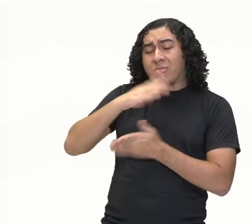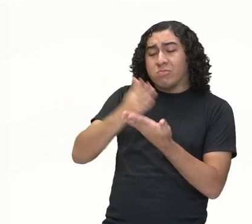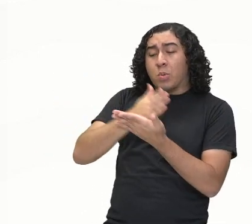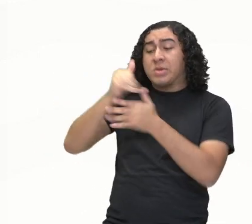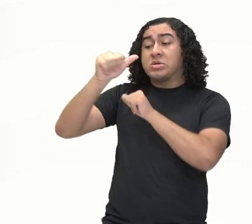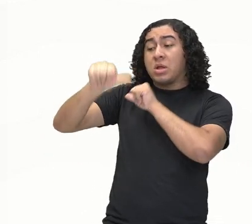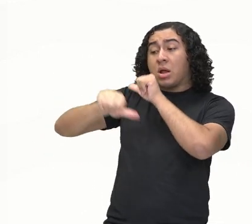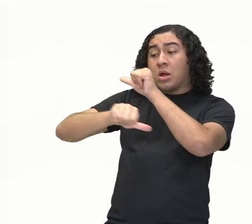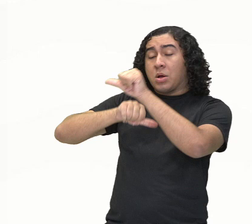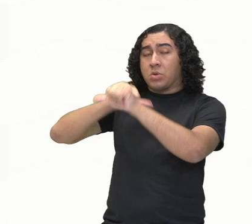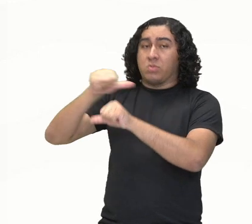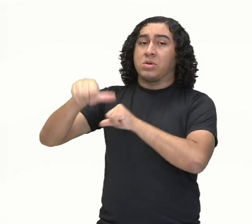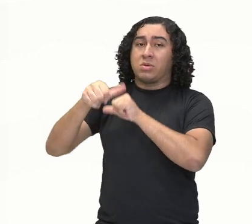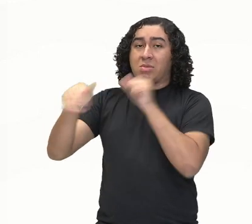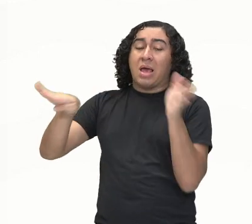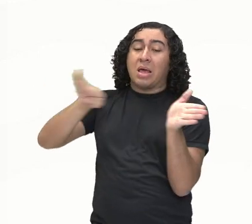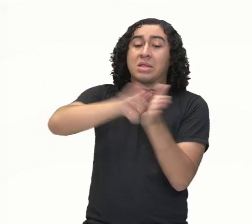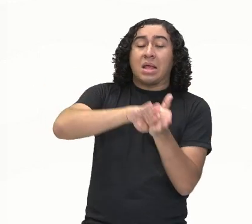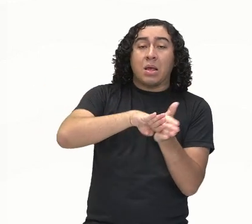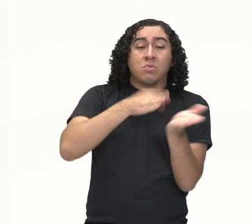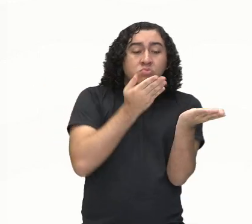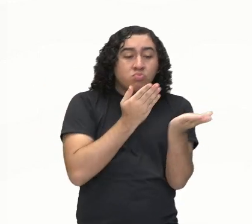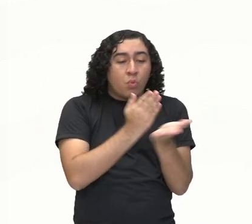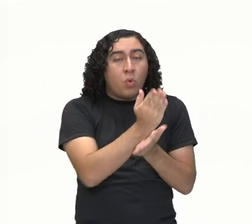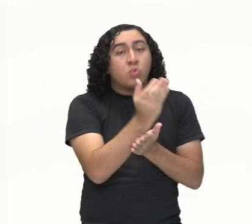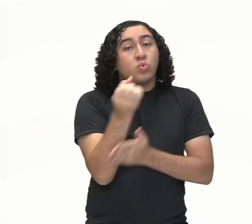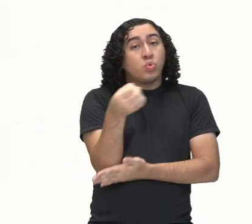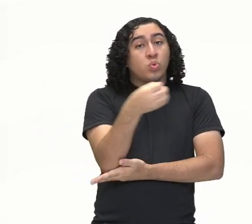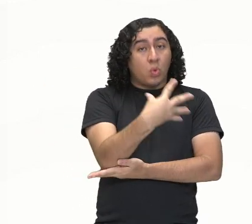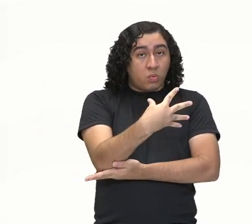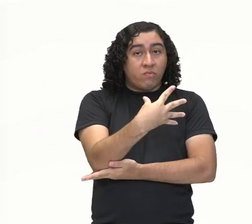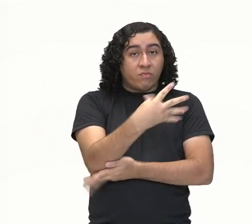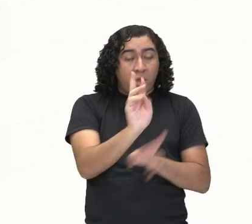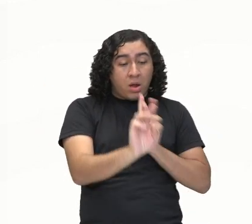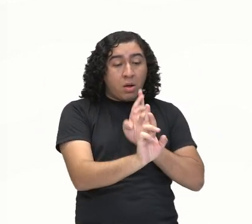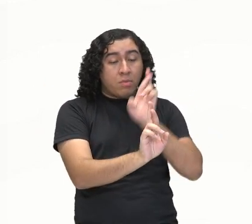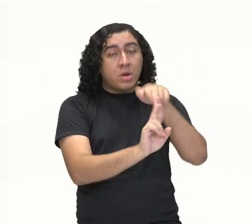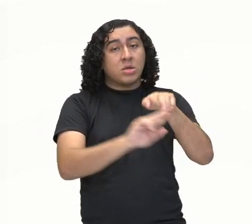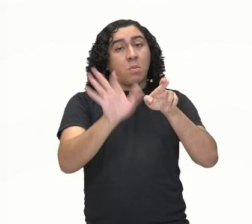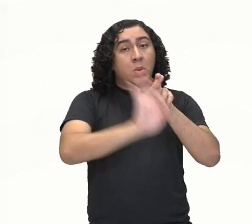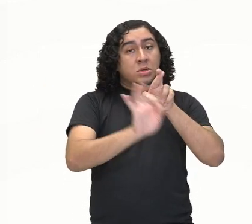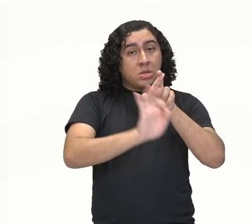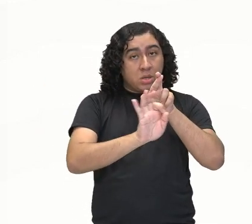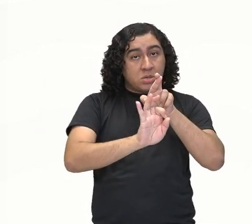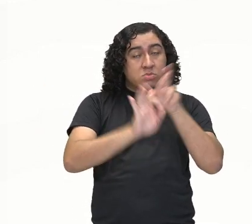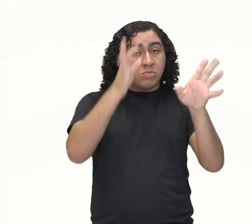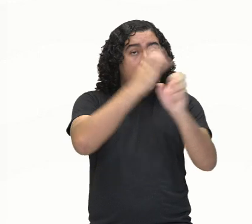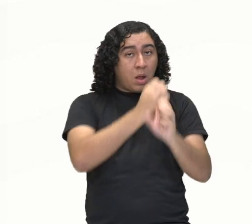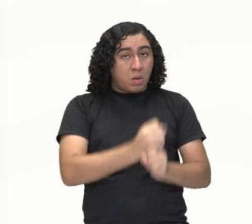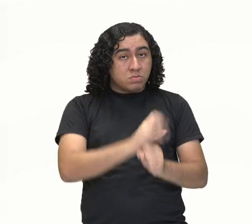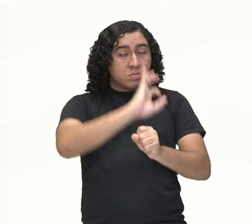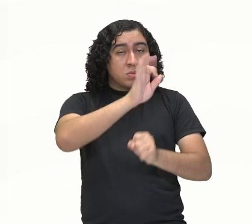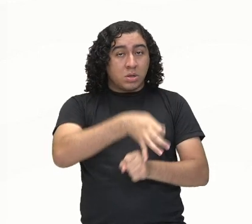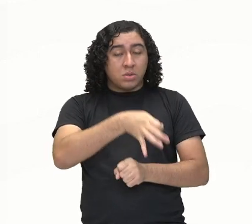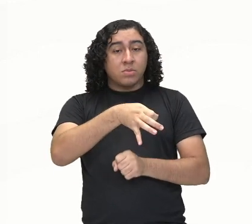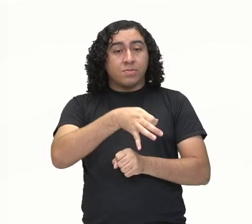relação a esse indicador, né? Com relação à métrica ou à média do